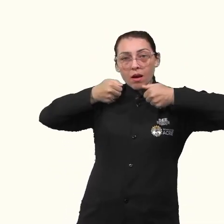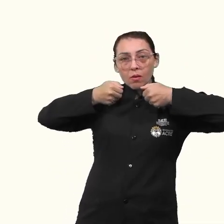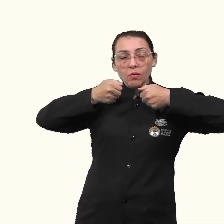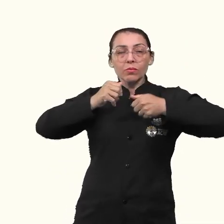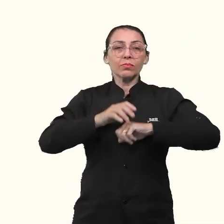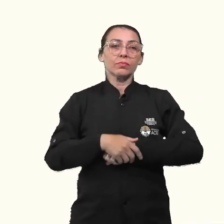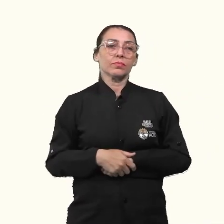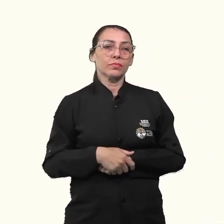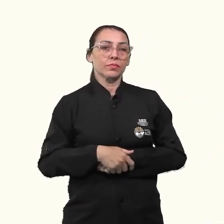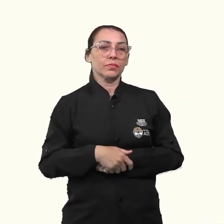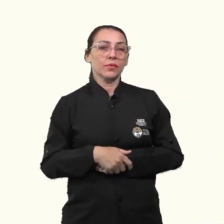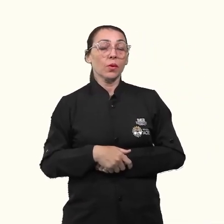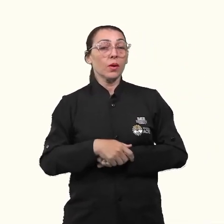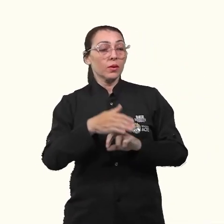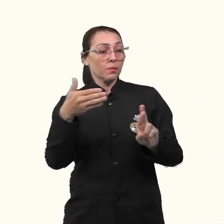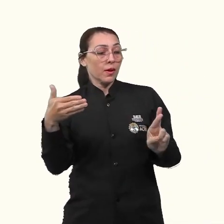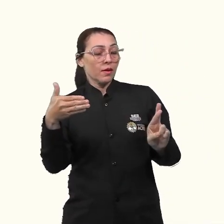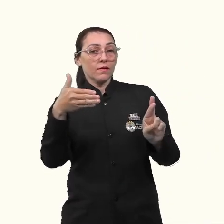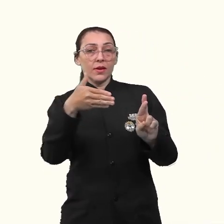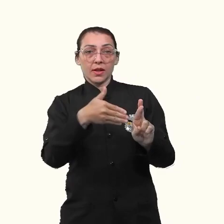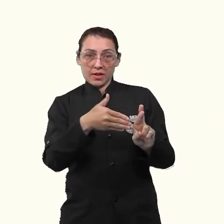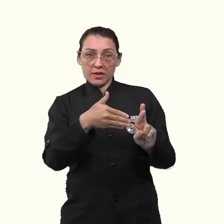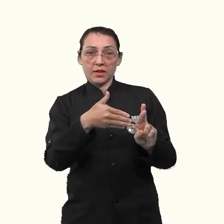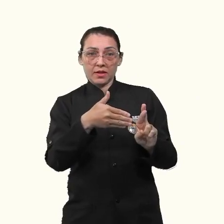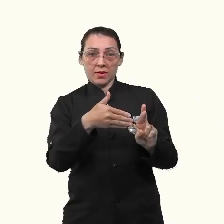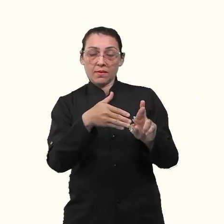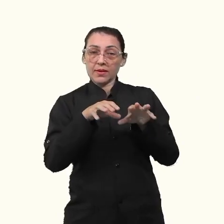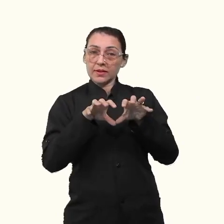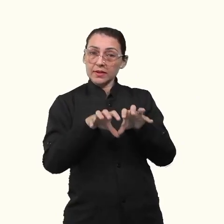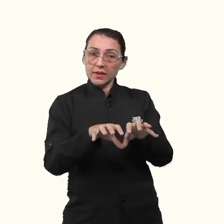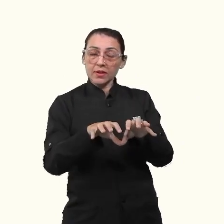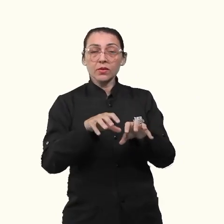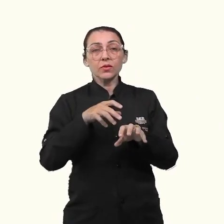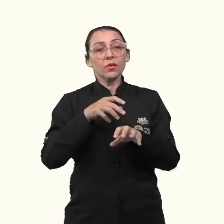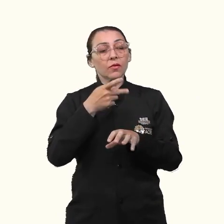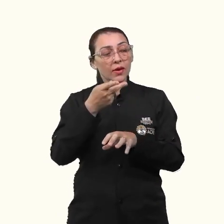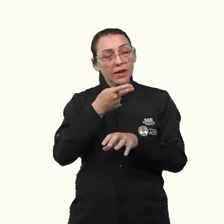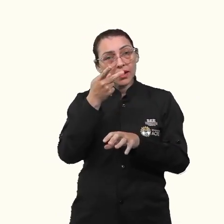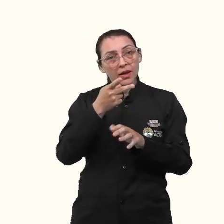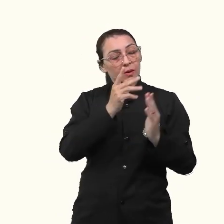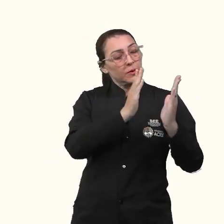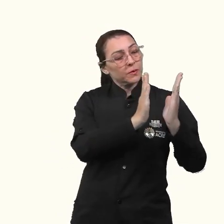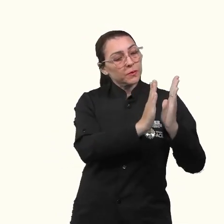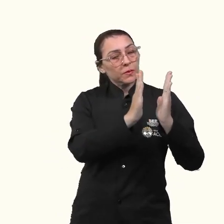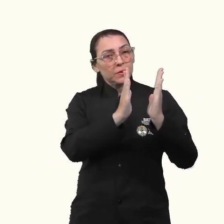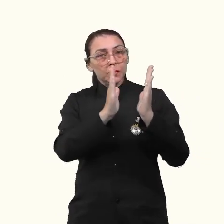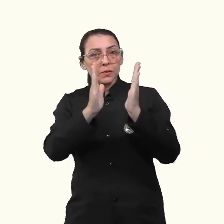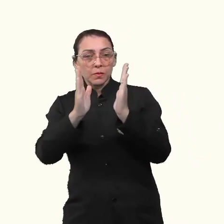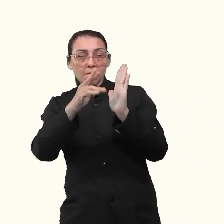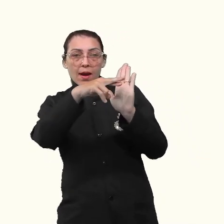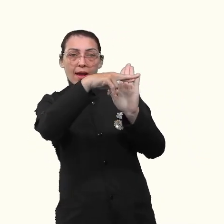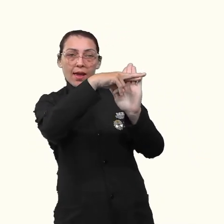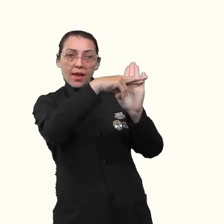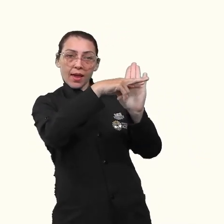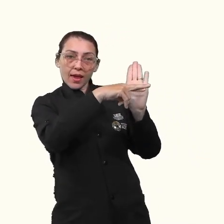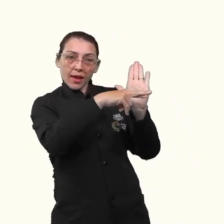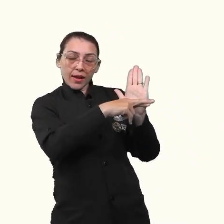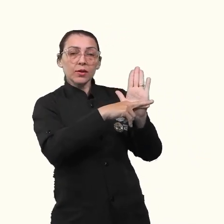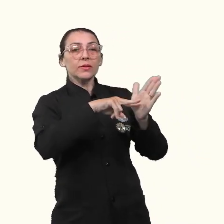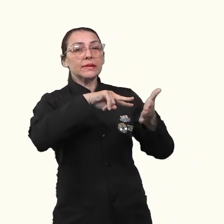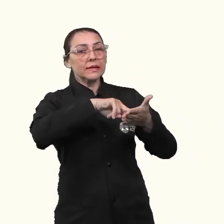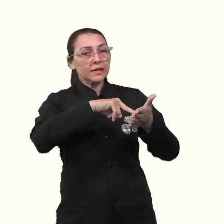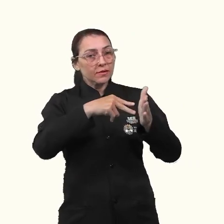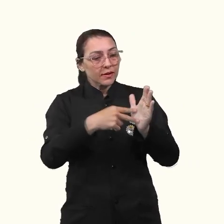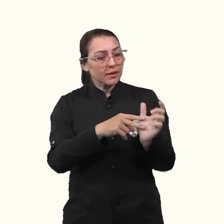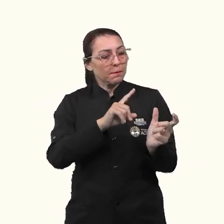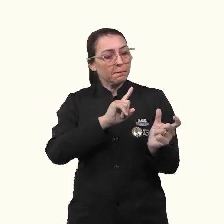leão. Quando eu me referencio dessa forma, eu estou seguindo um padrão fixo do significado